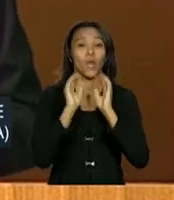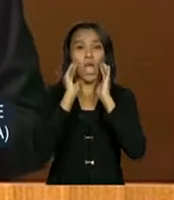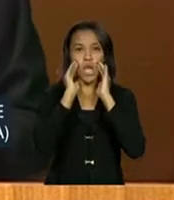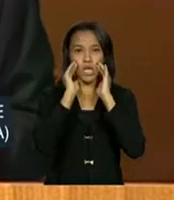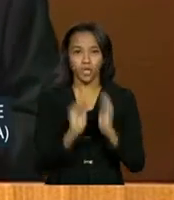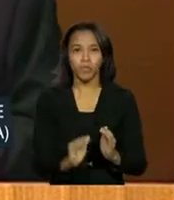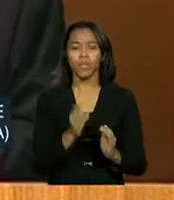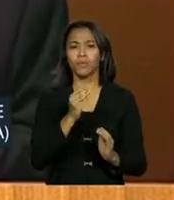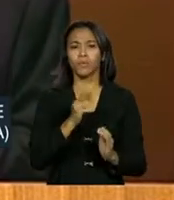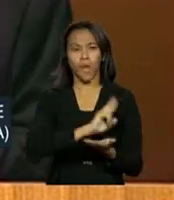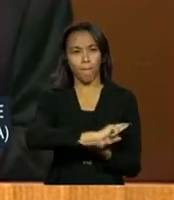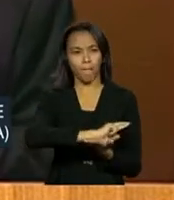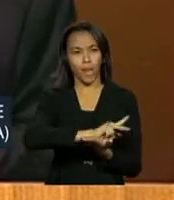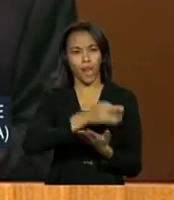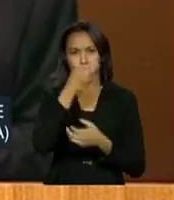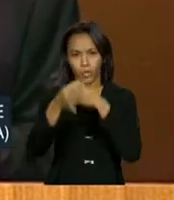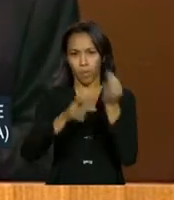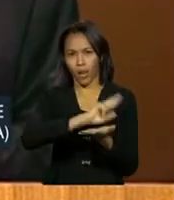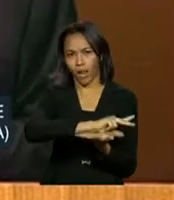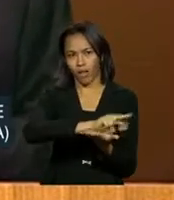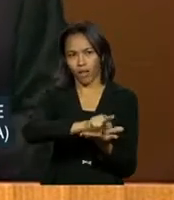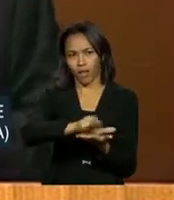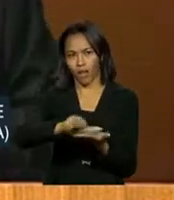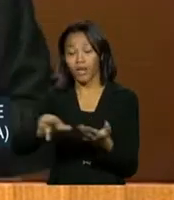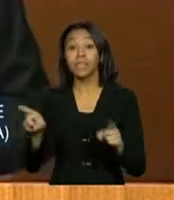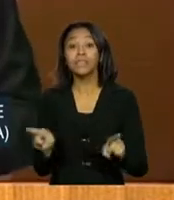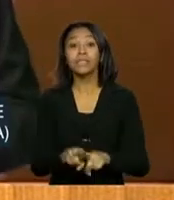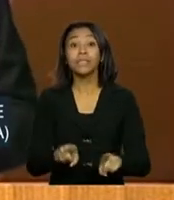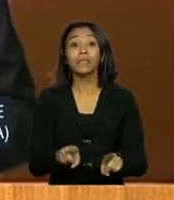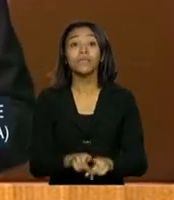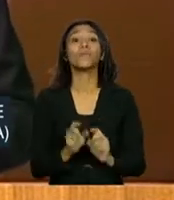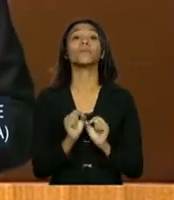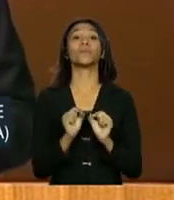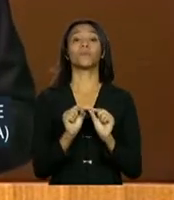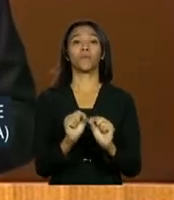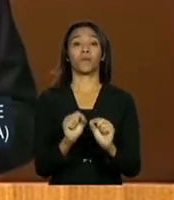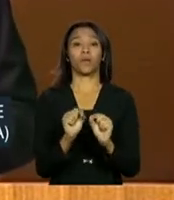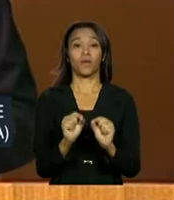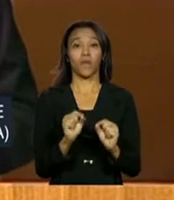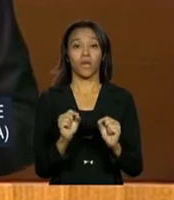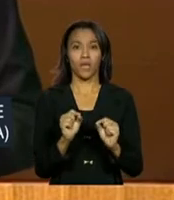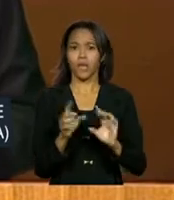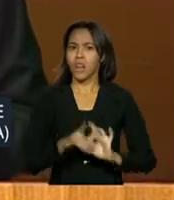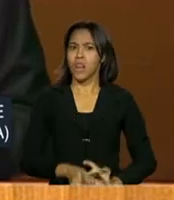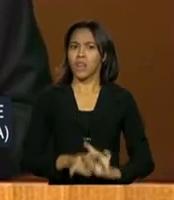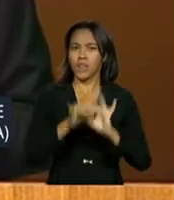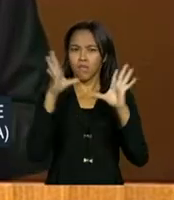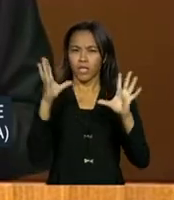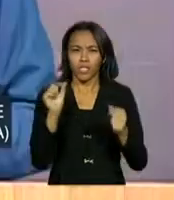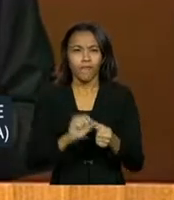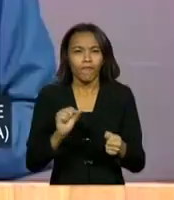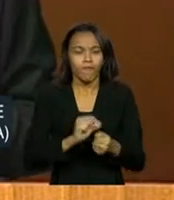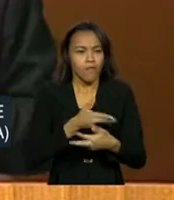à pluralidade e à liberdade de produção.